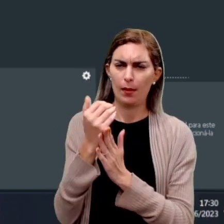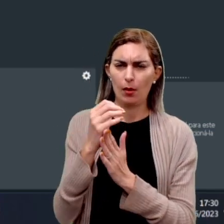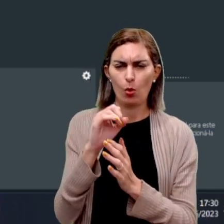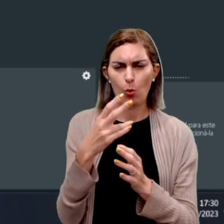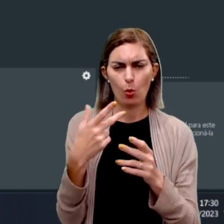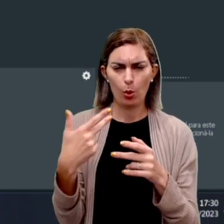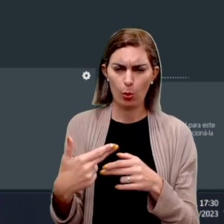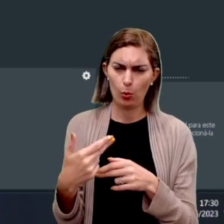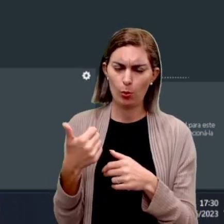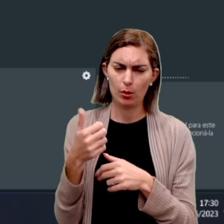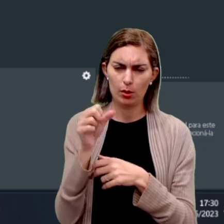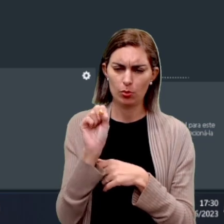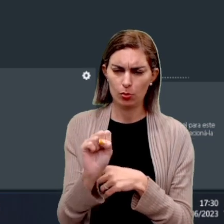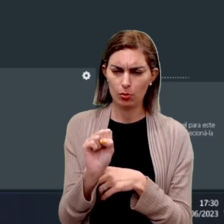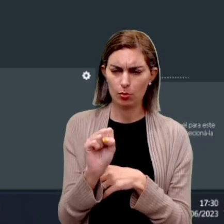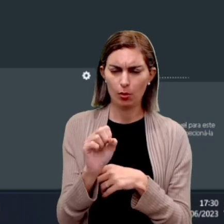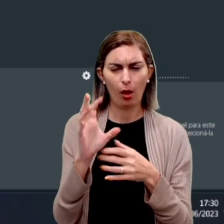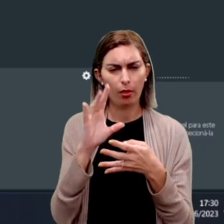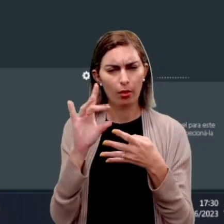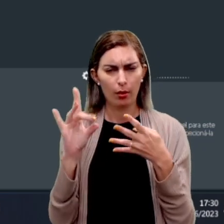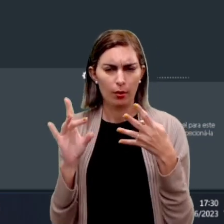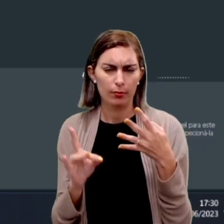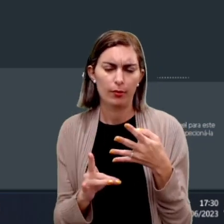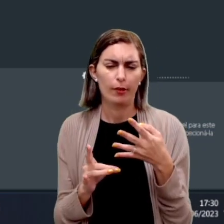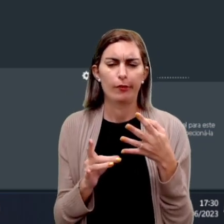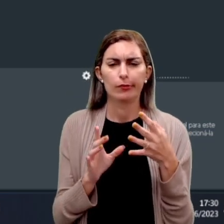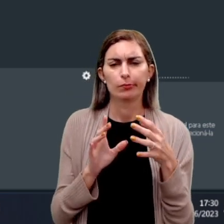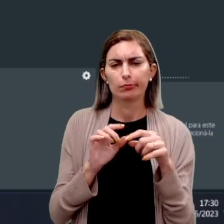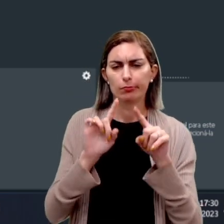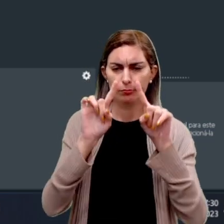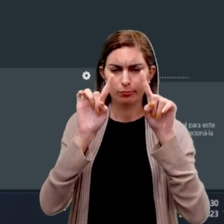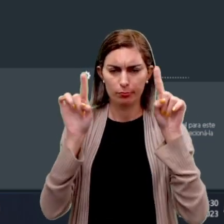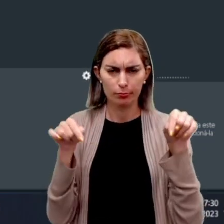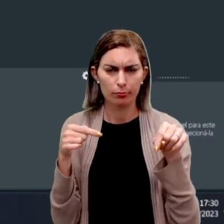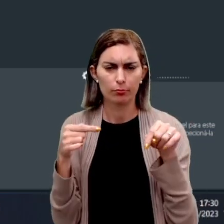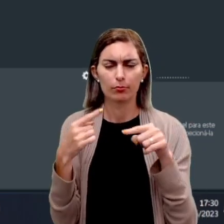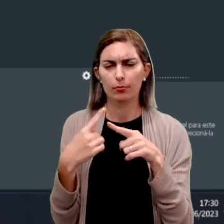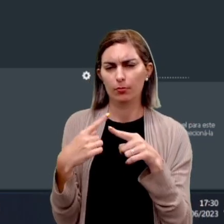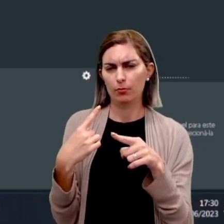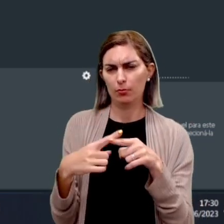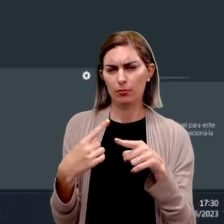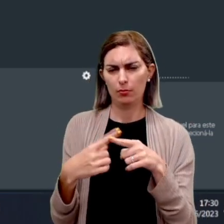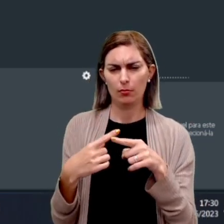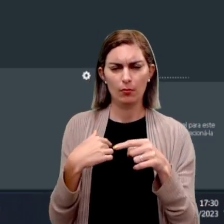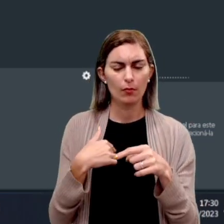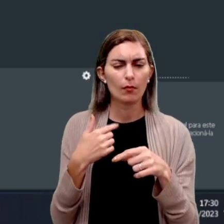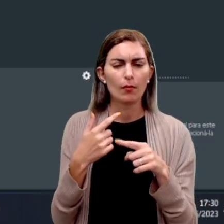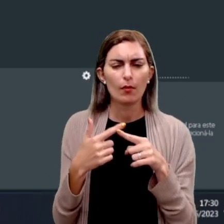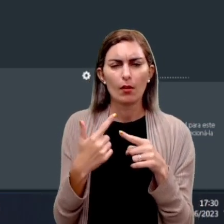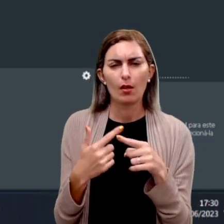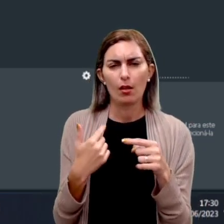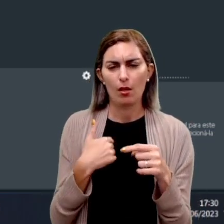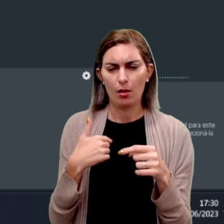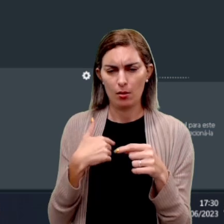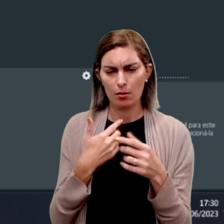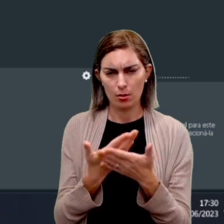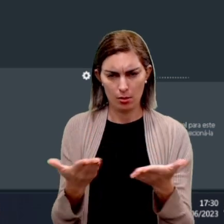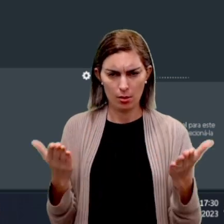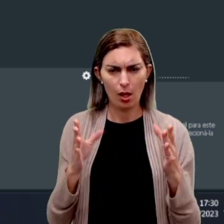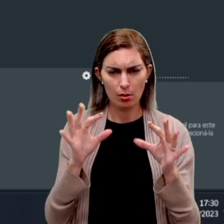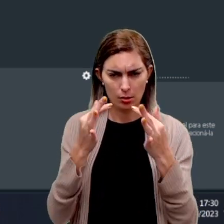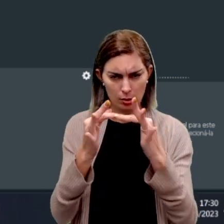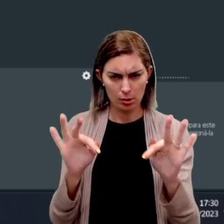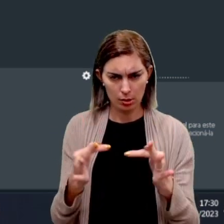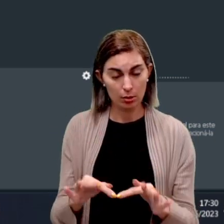igual a 18, o detalhe está entre parênteses. Por que, professor, está entre parênteses? Porque é a sintaxe